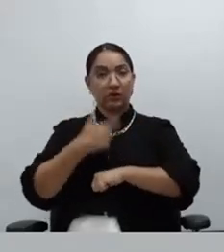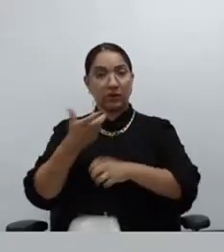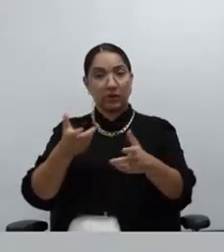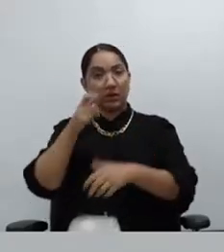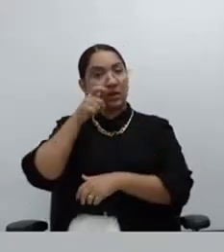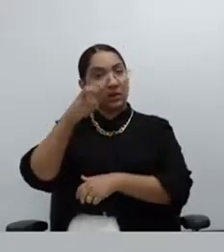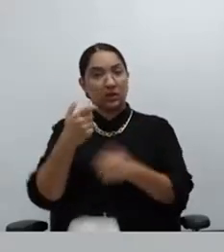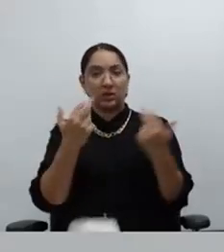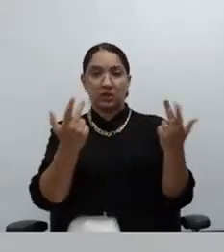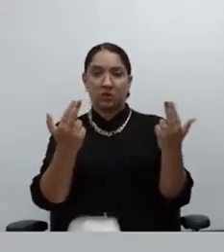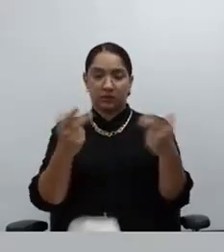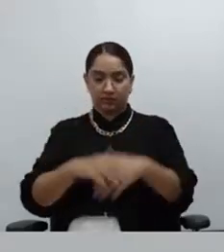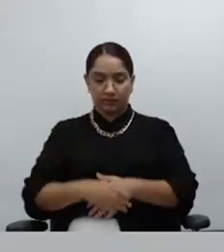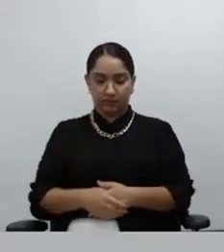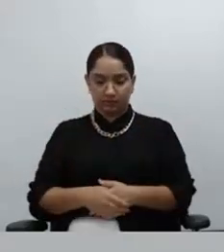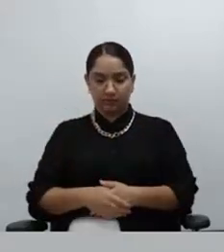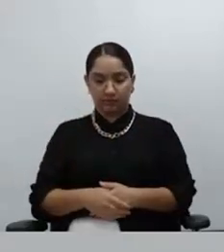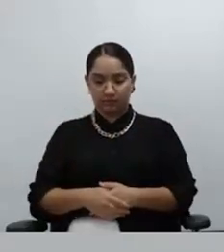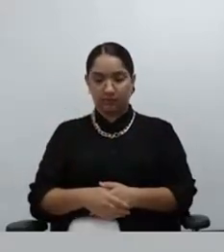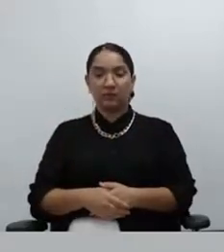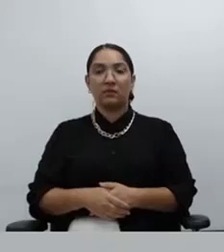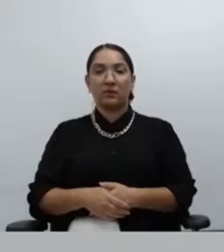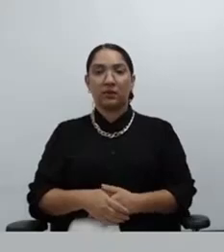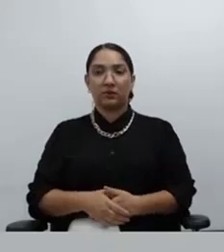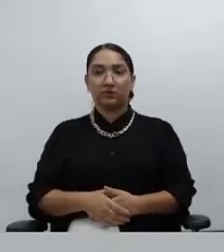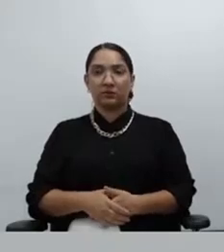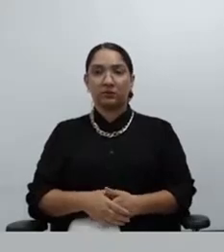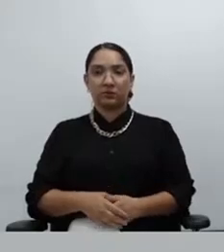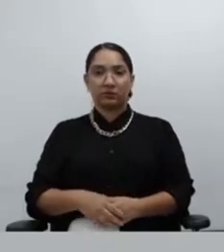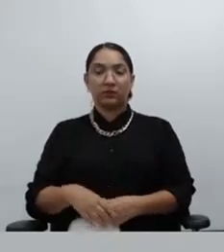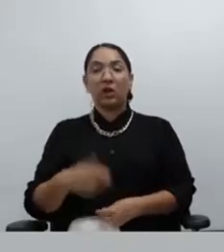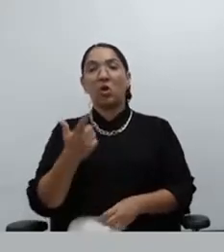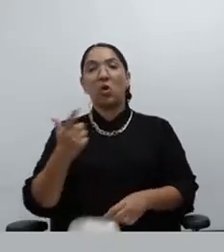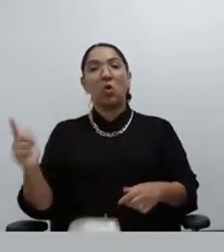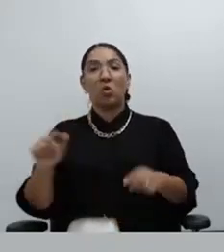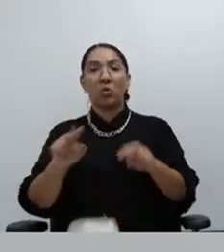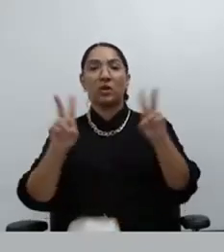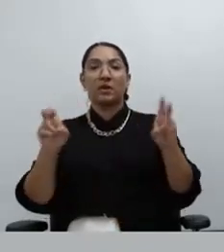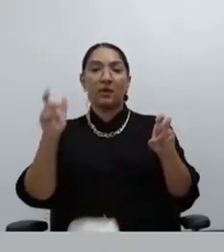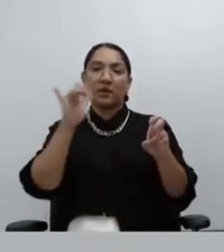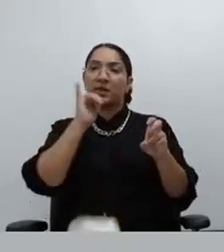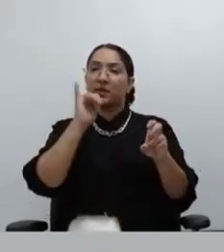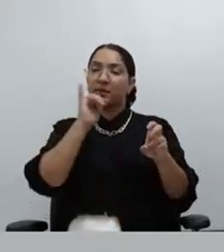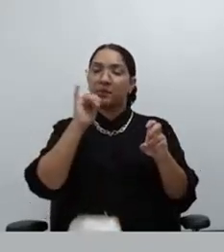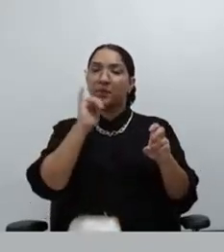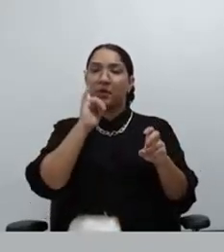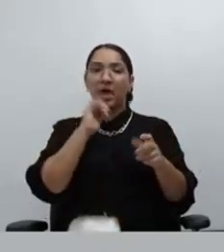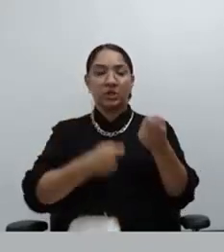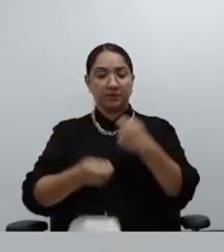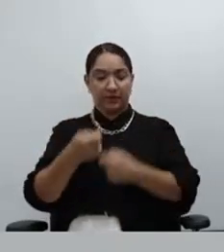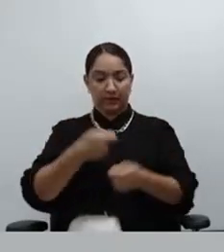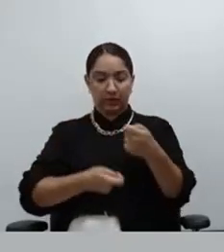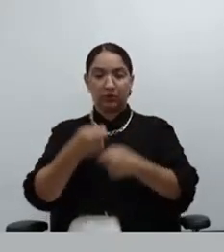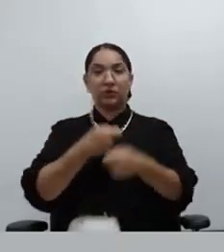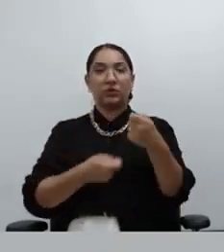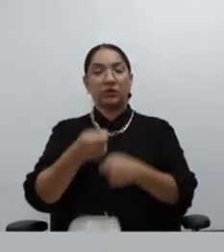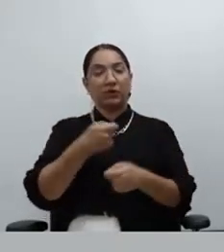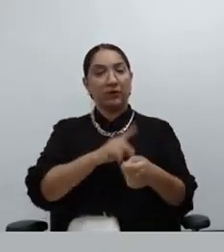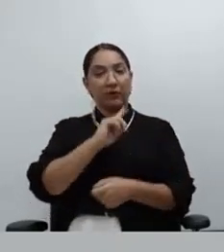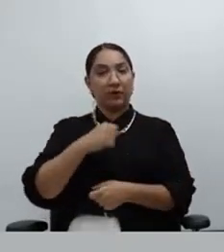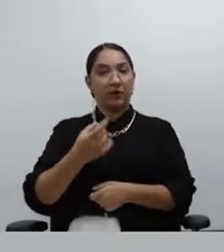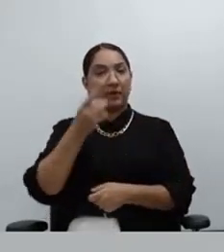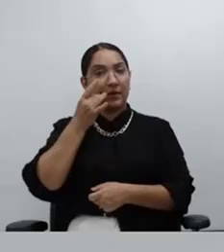E mais dois temas mais de ordem administrativa, excelências, que são os seguintes. Nós temos